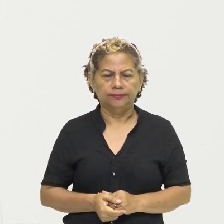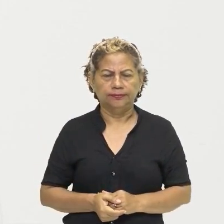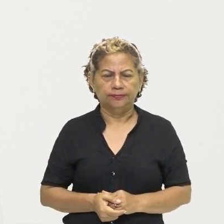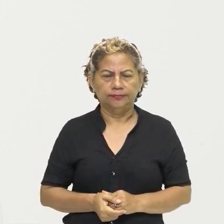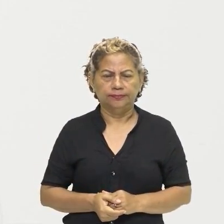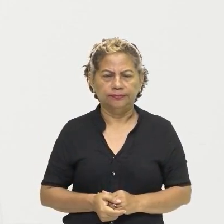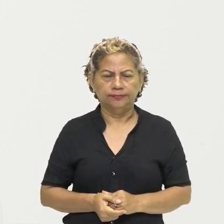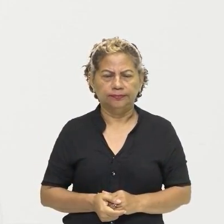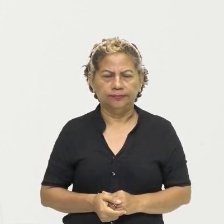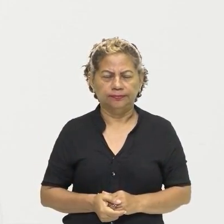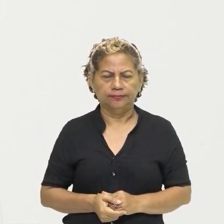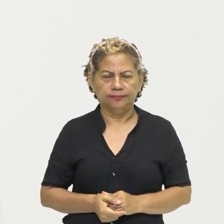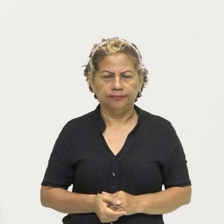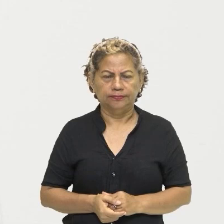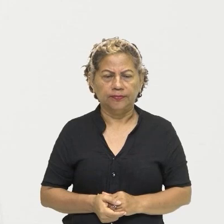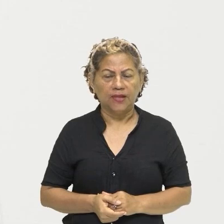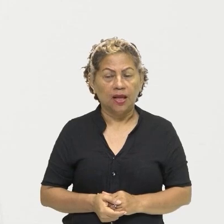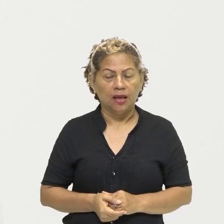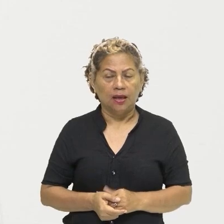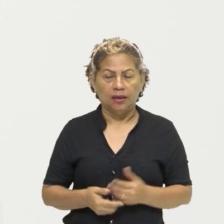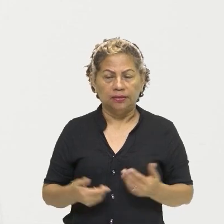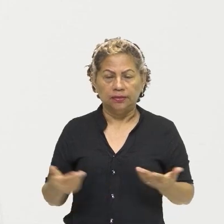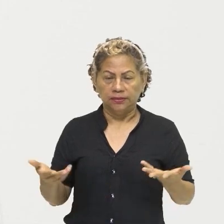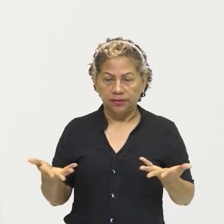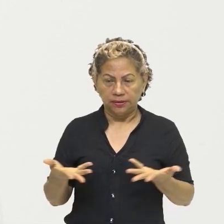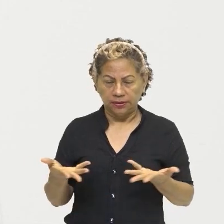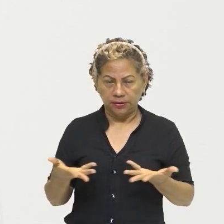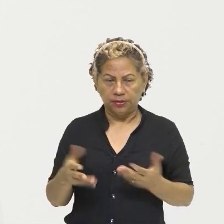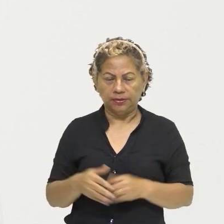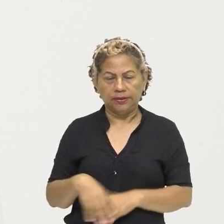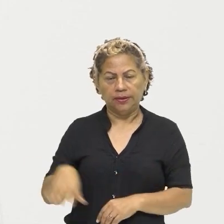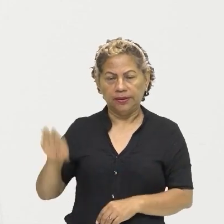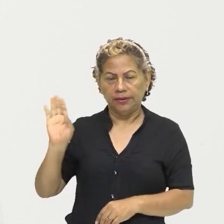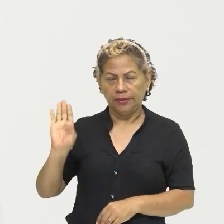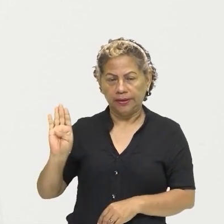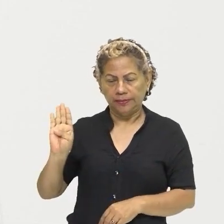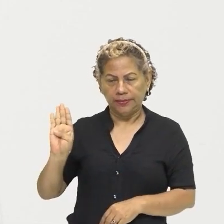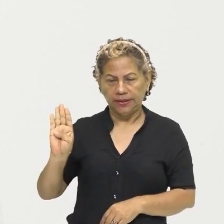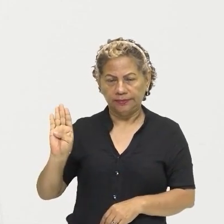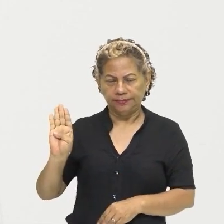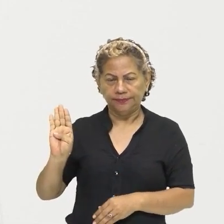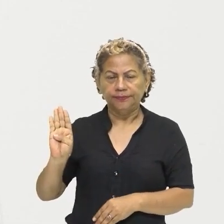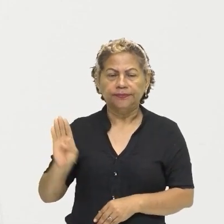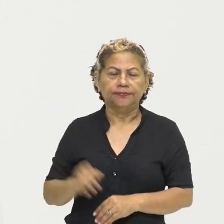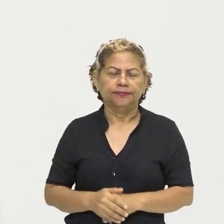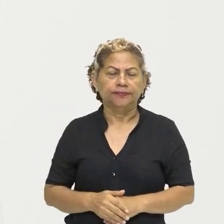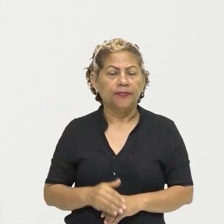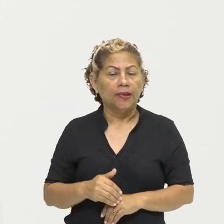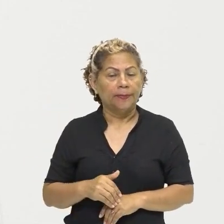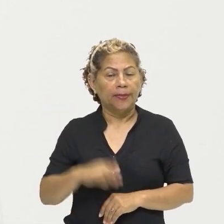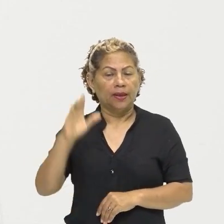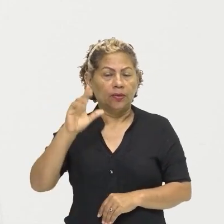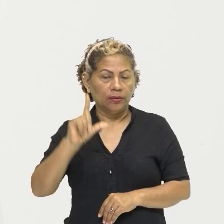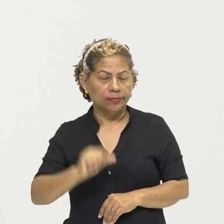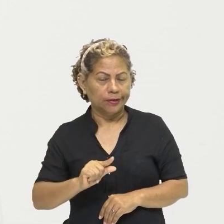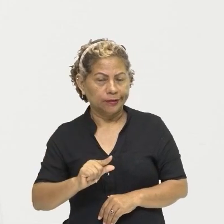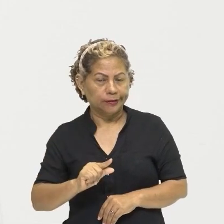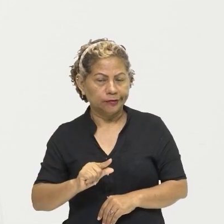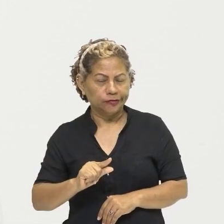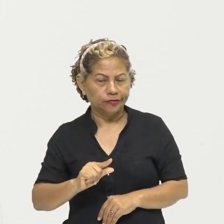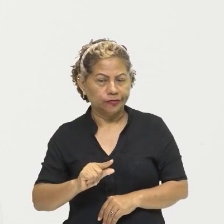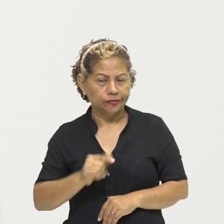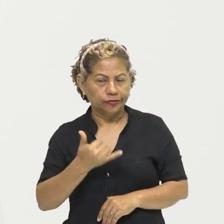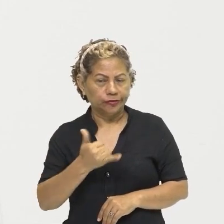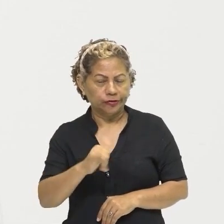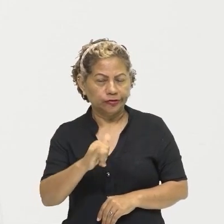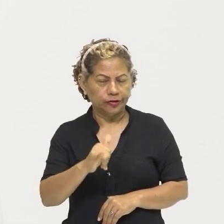possível resposta. Agora, maior e menor energia cinética. Então, ele tem